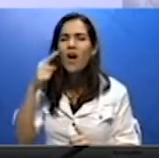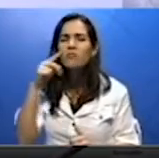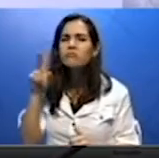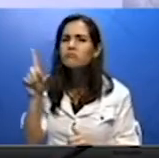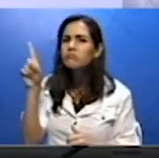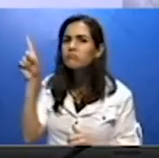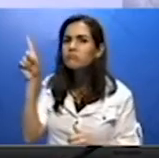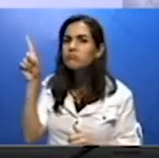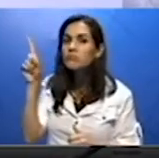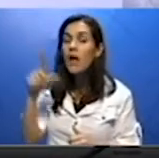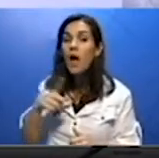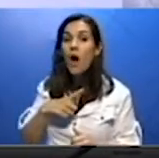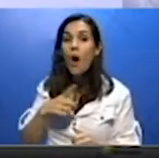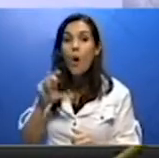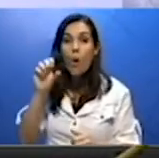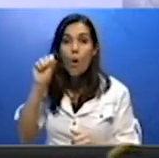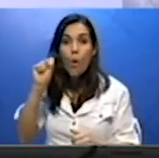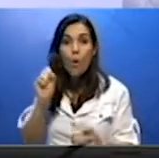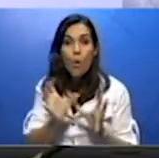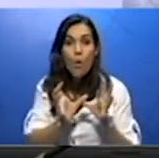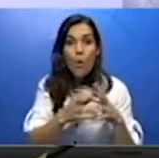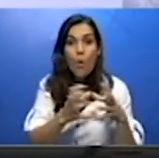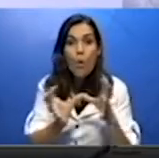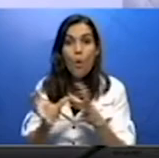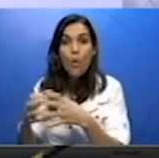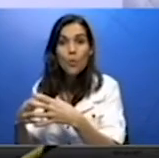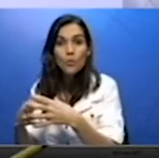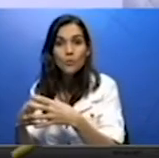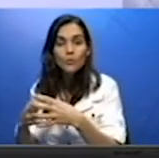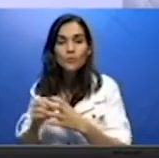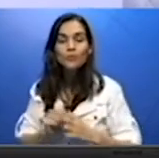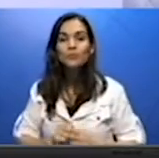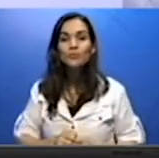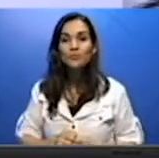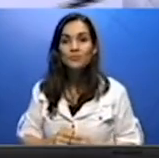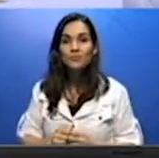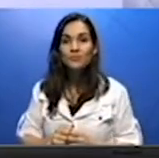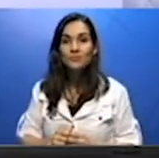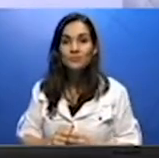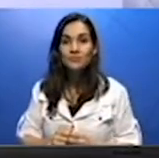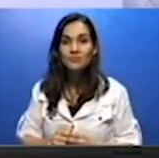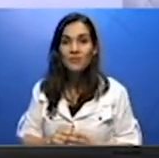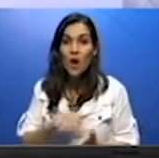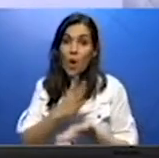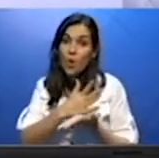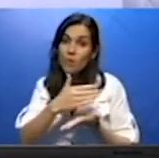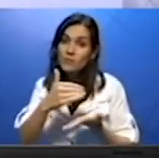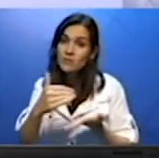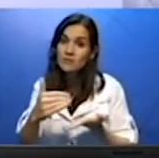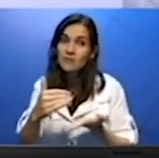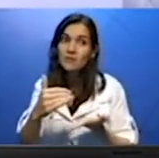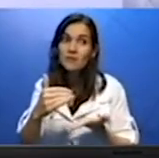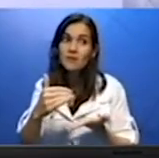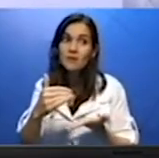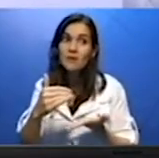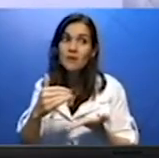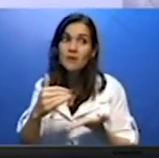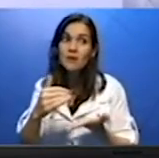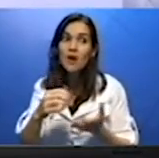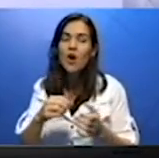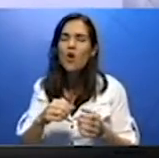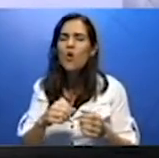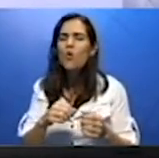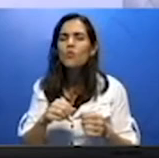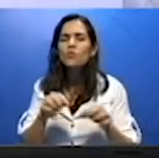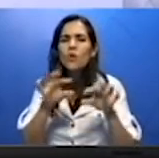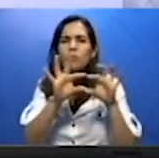os oito grupos principais de decorados bom iniciando a partir dos protocordados que